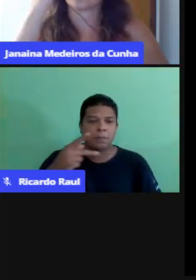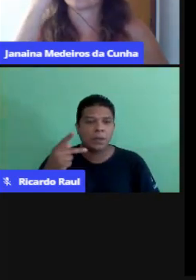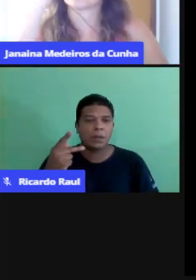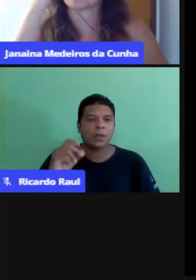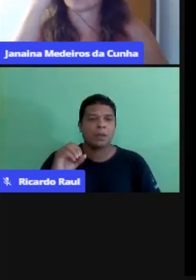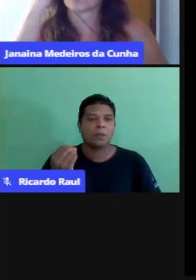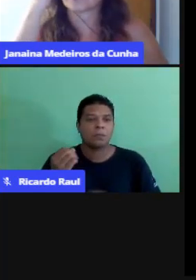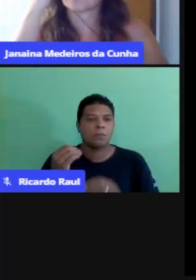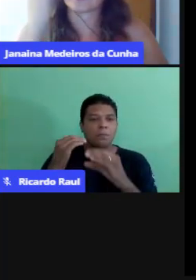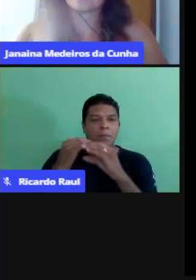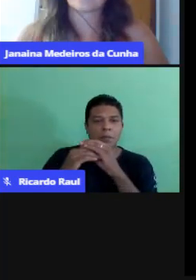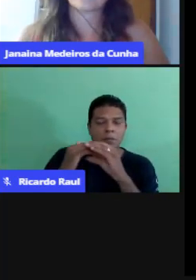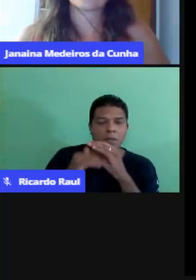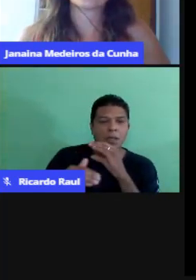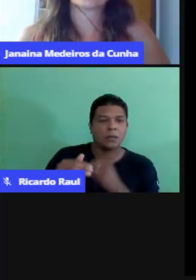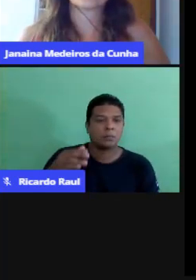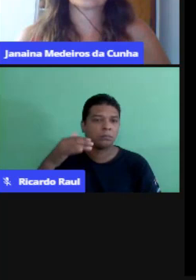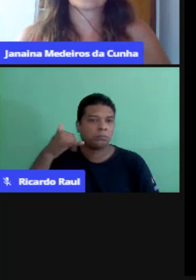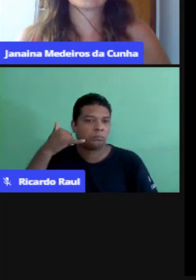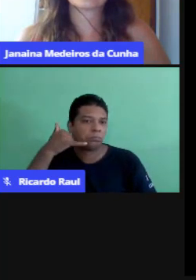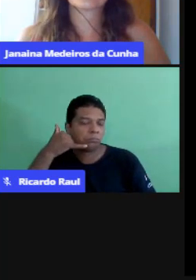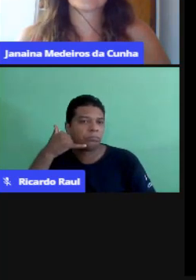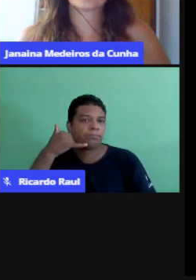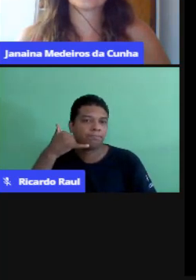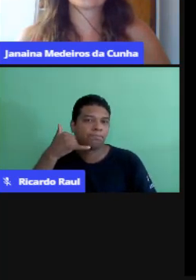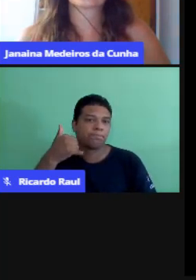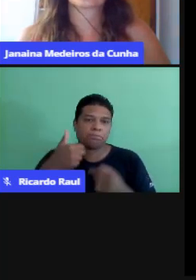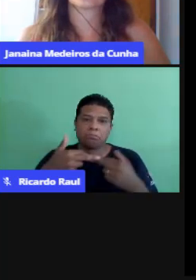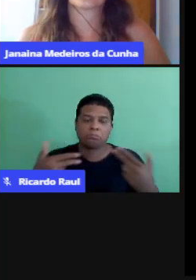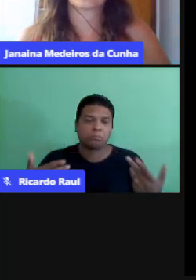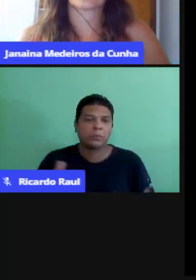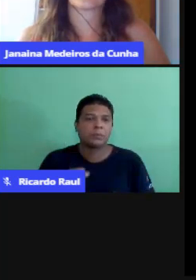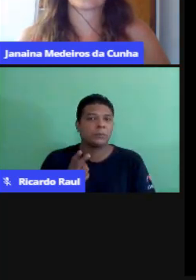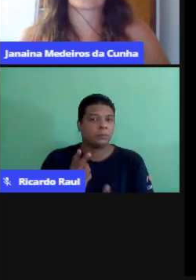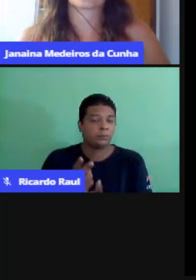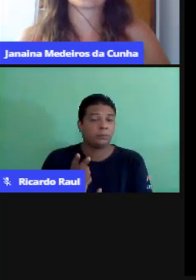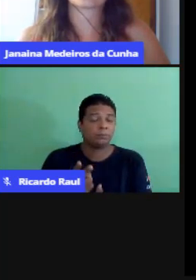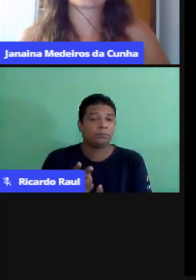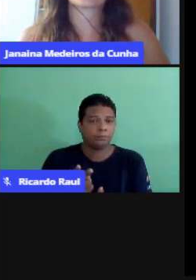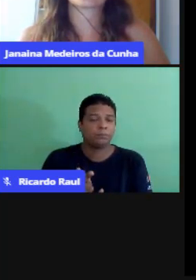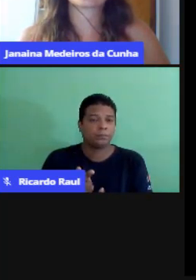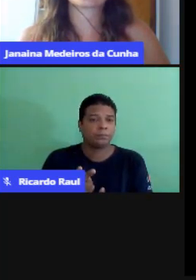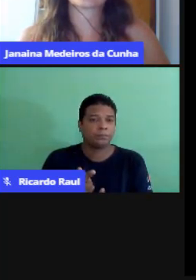ou se é por ligações também, isso tem que estar sempre